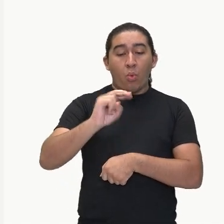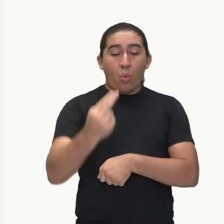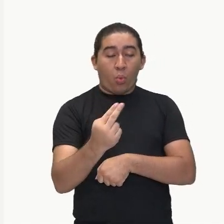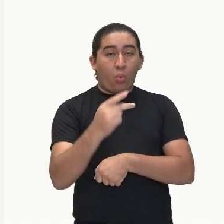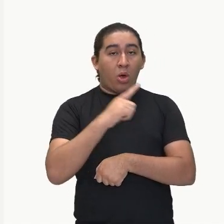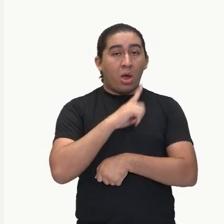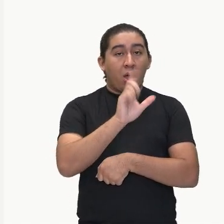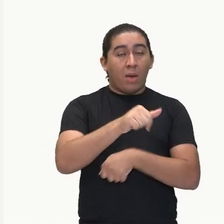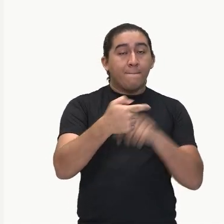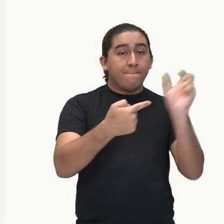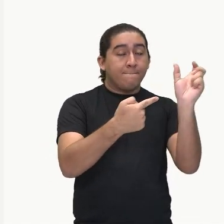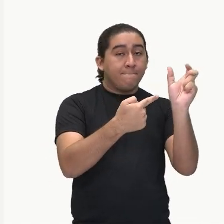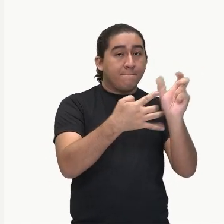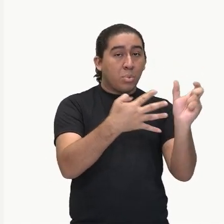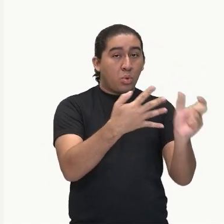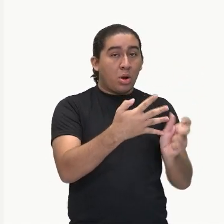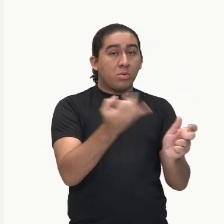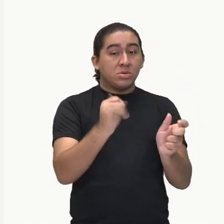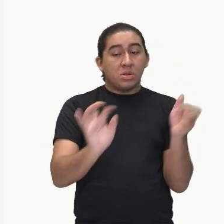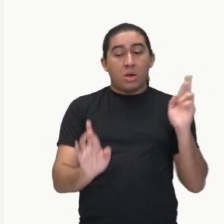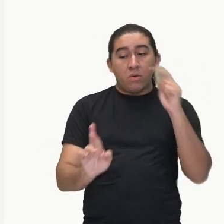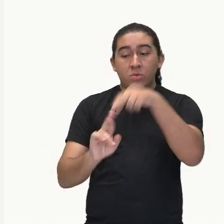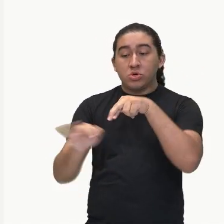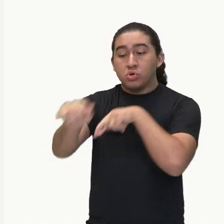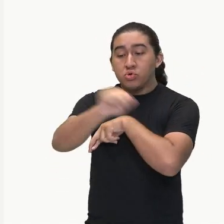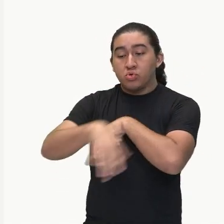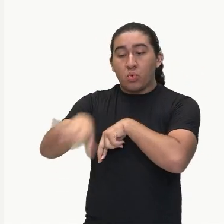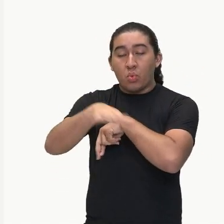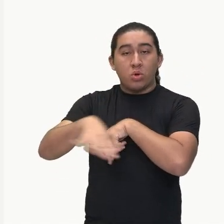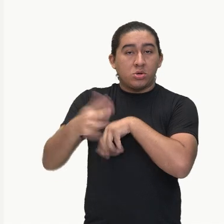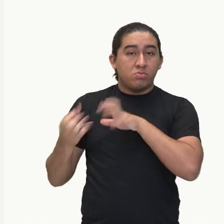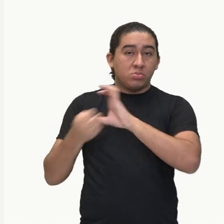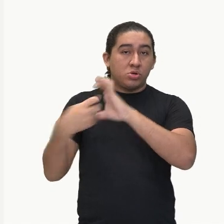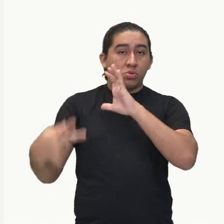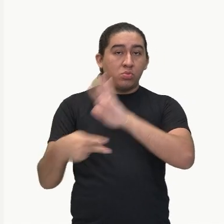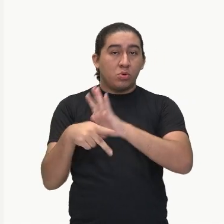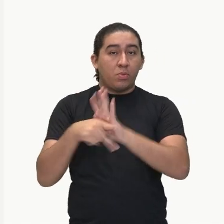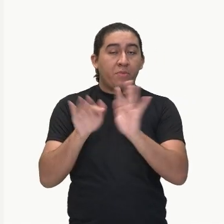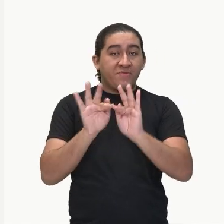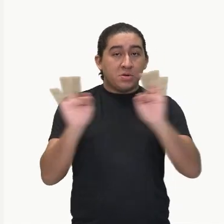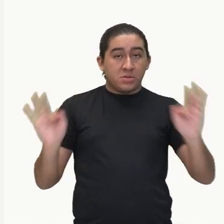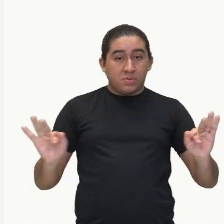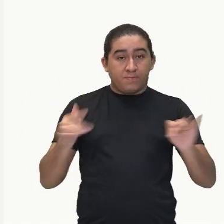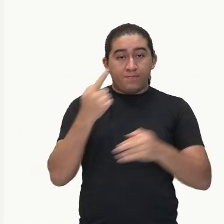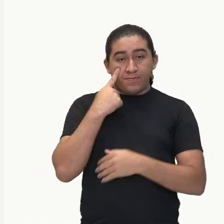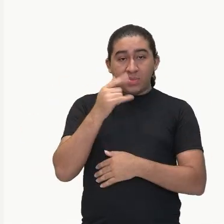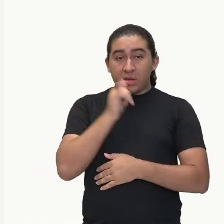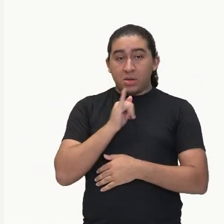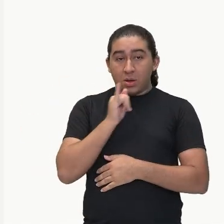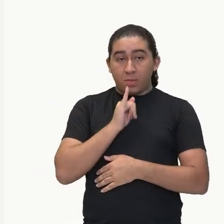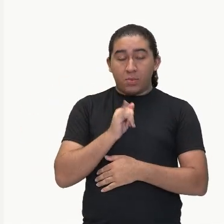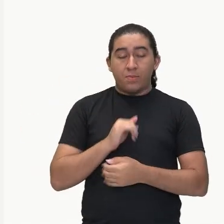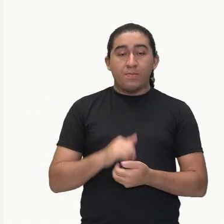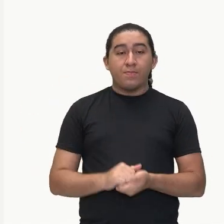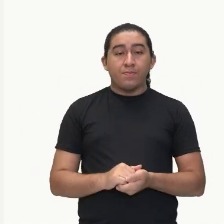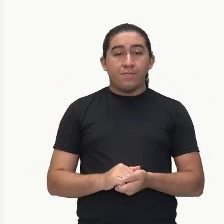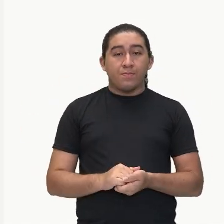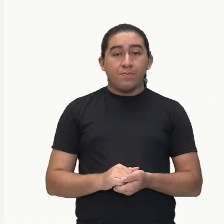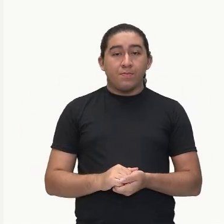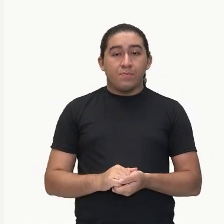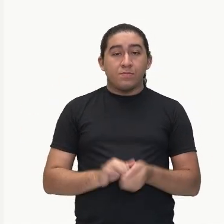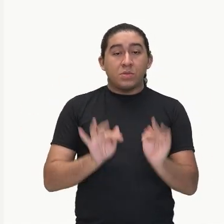a ação verbal estiver se referindo a todos os elementos do sujeito. Vamos ver exemplo.